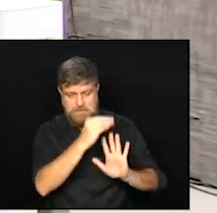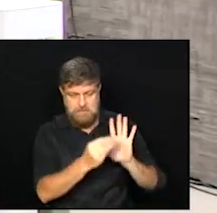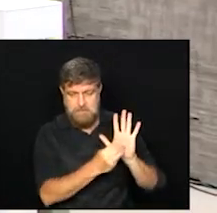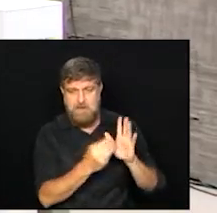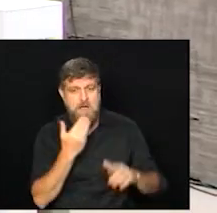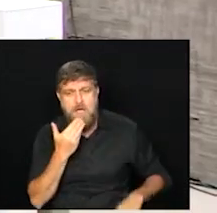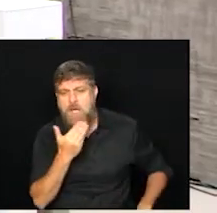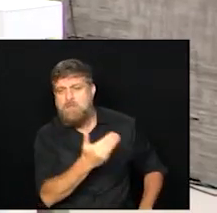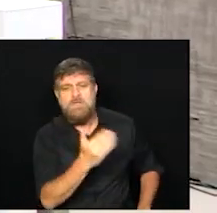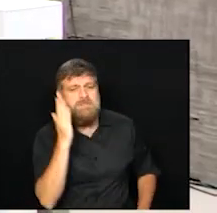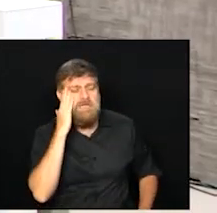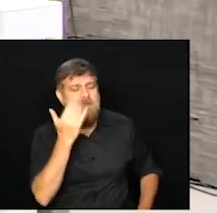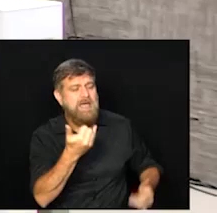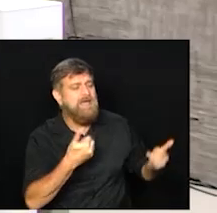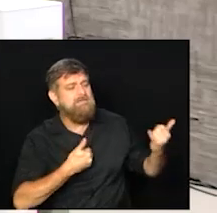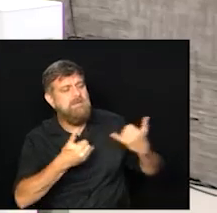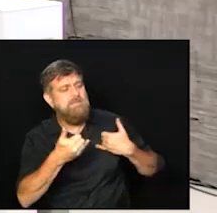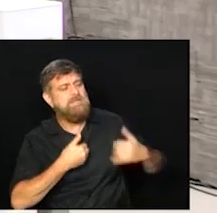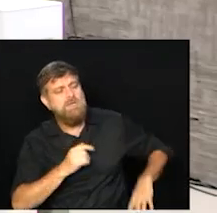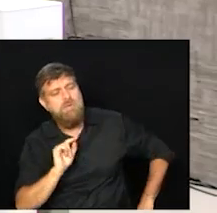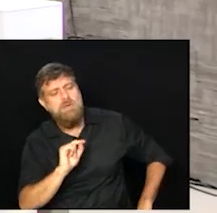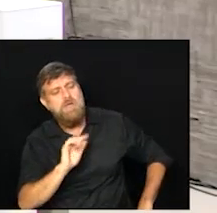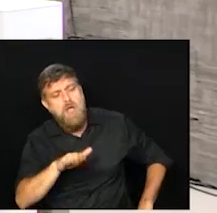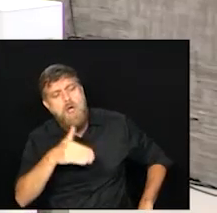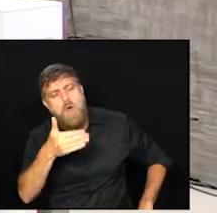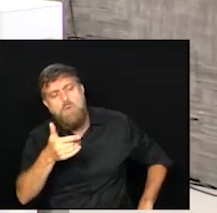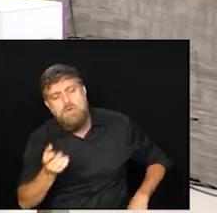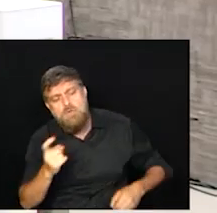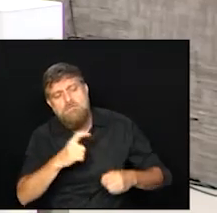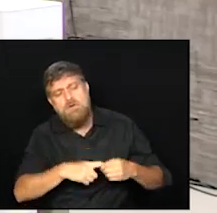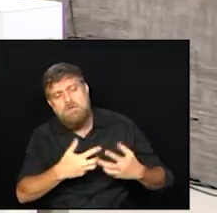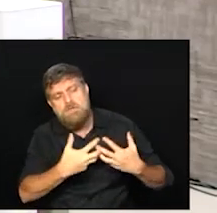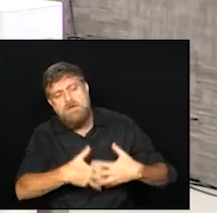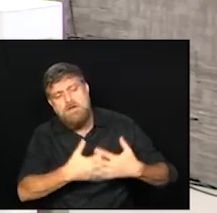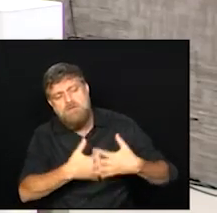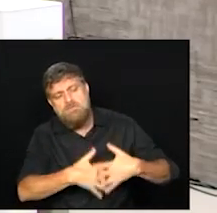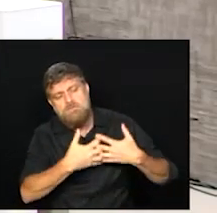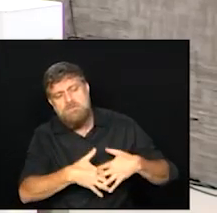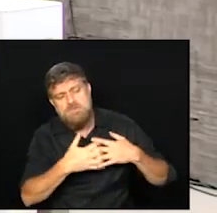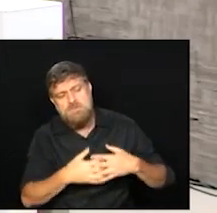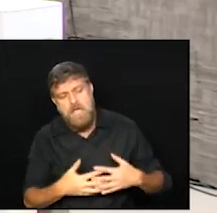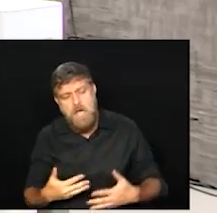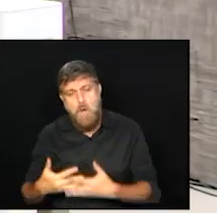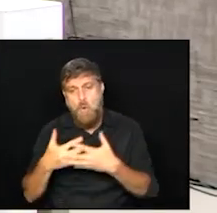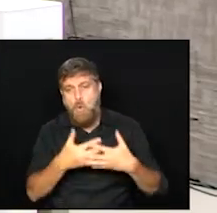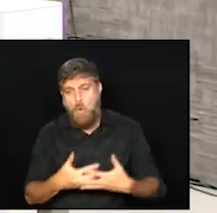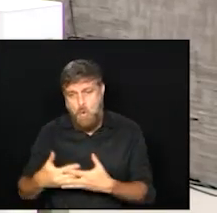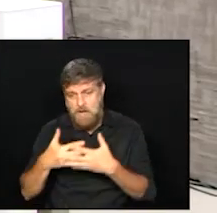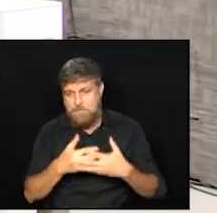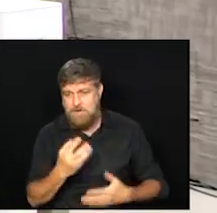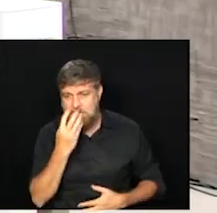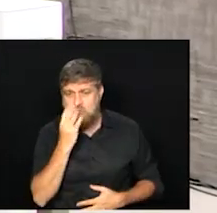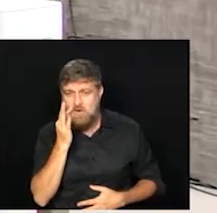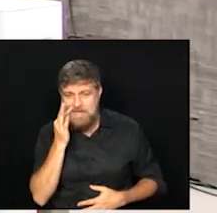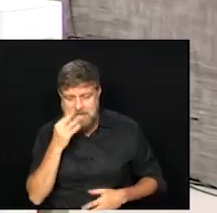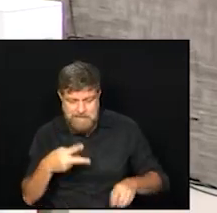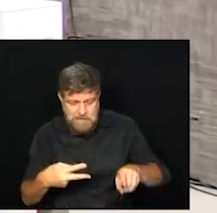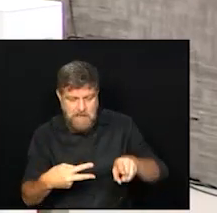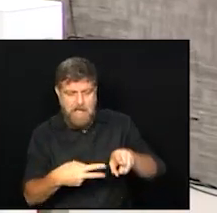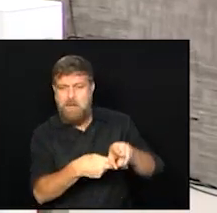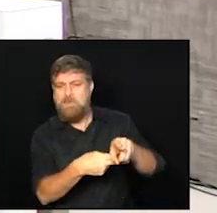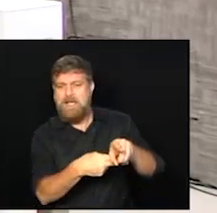pedindo informações de quando vai ser a retomada do castramóvel na cidade de Campinas. Então sabemos do problema